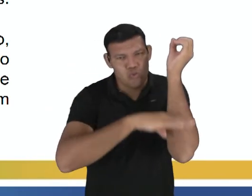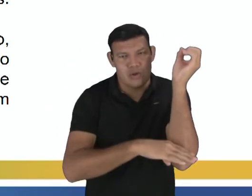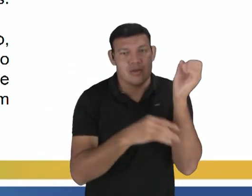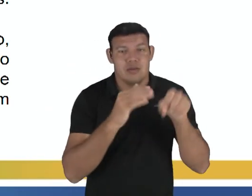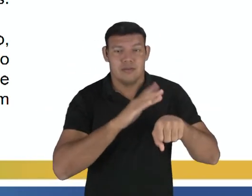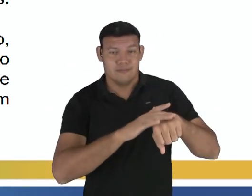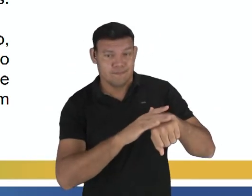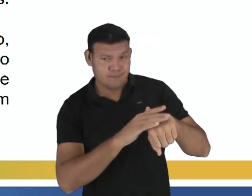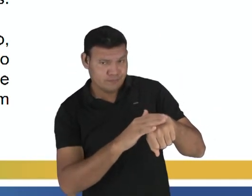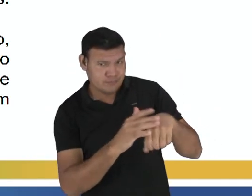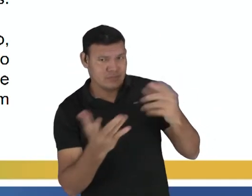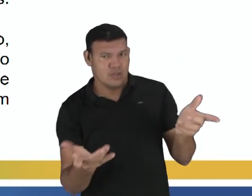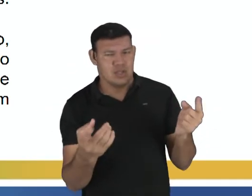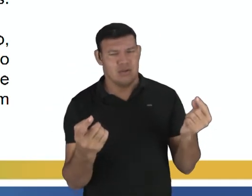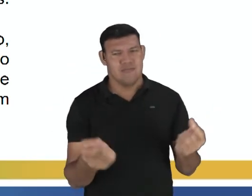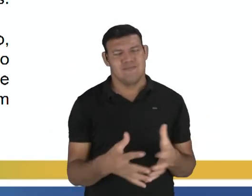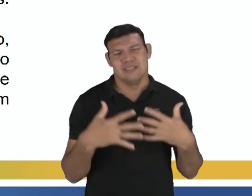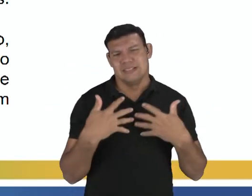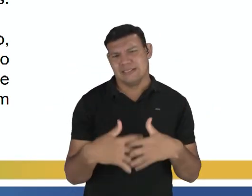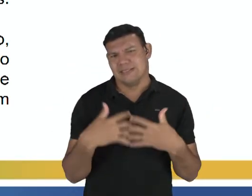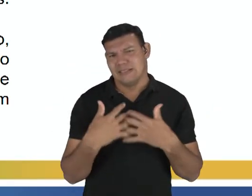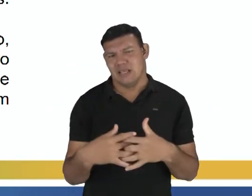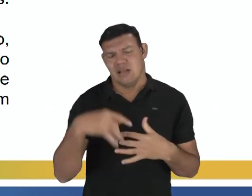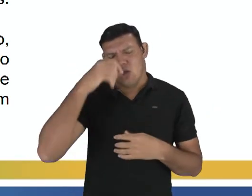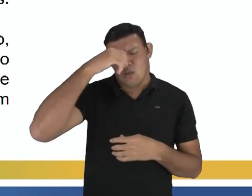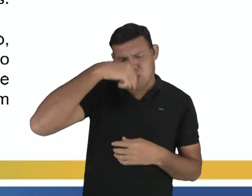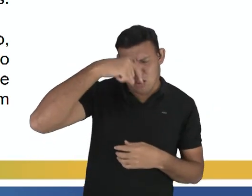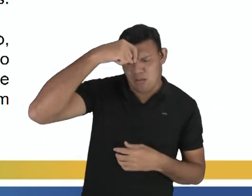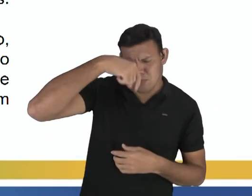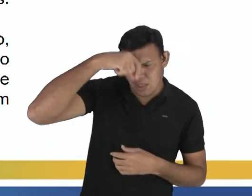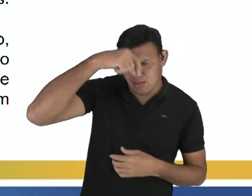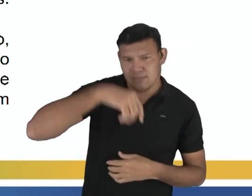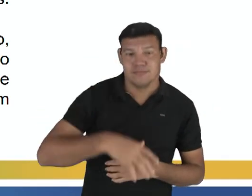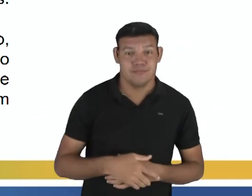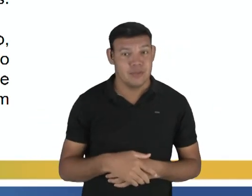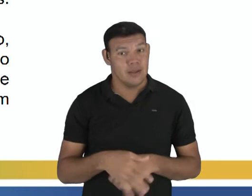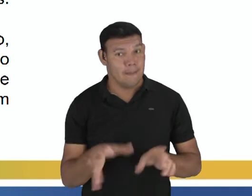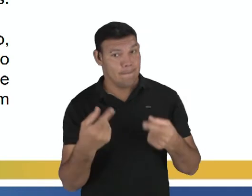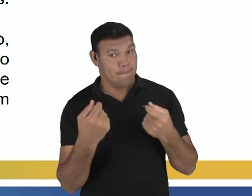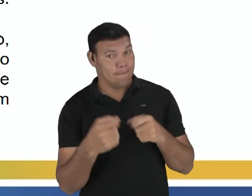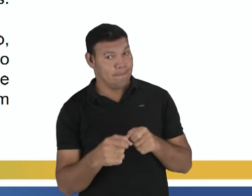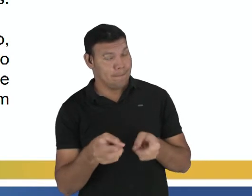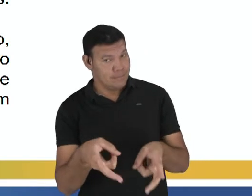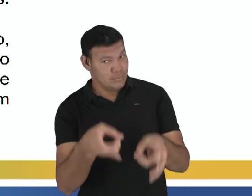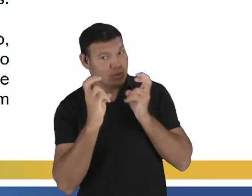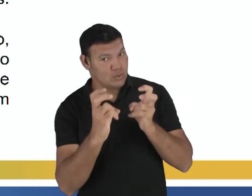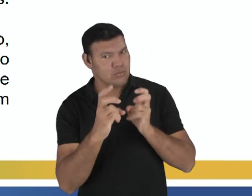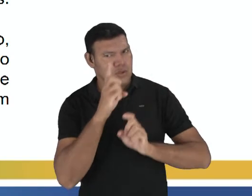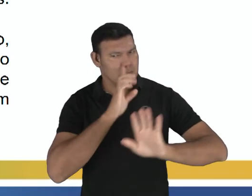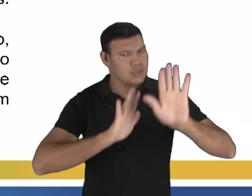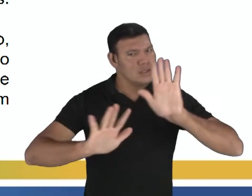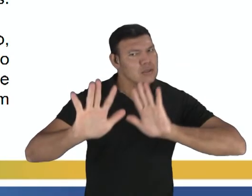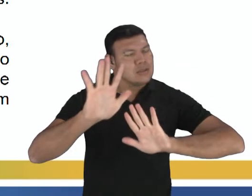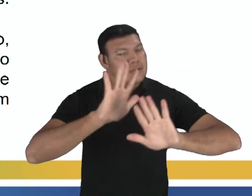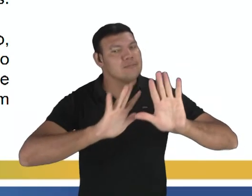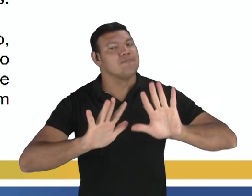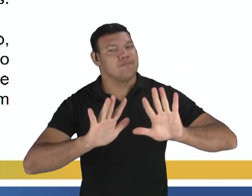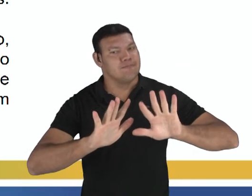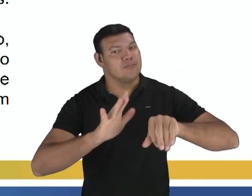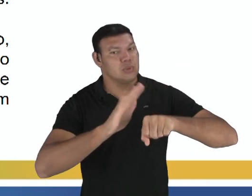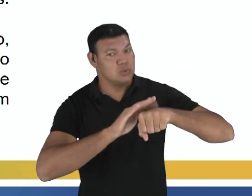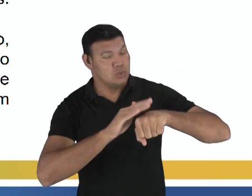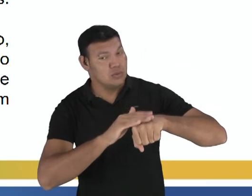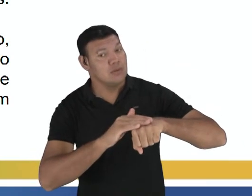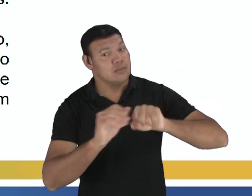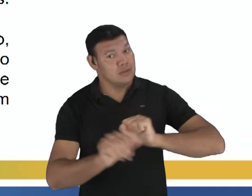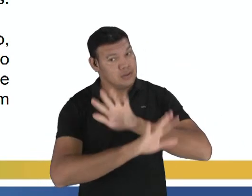acaba muitas vezes sendo confundida com uma gripe. Como se vê, todo cuidado é pouco com essa doença.